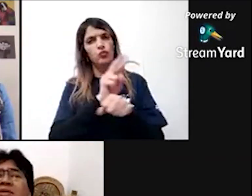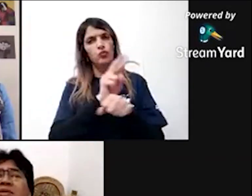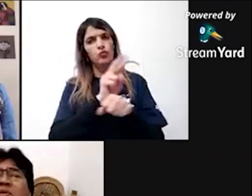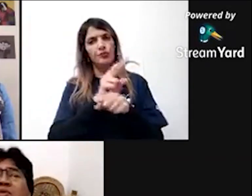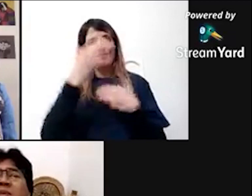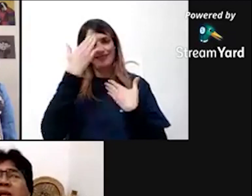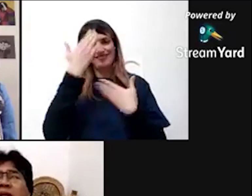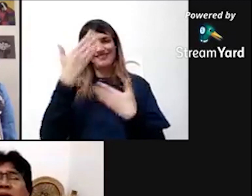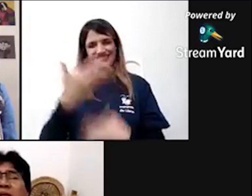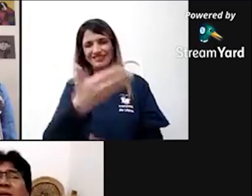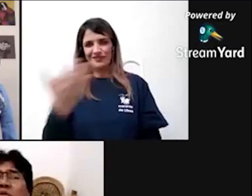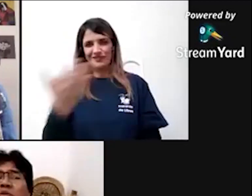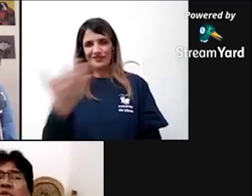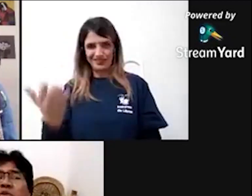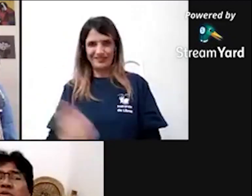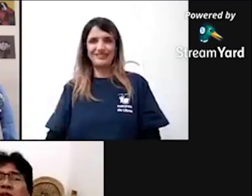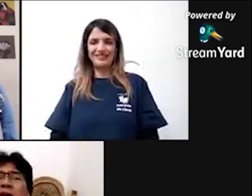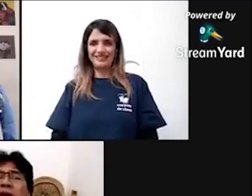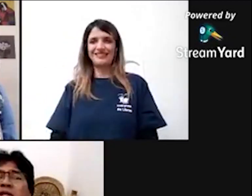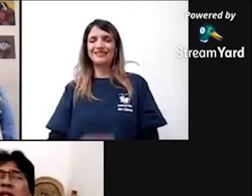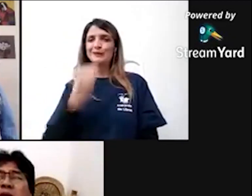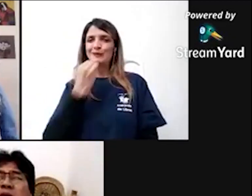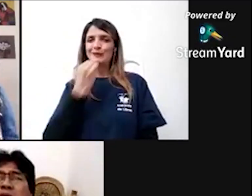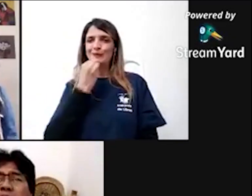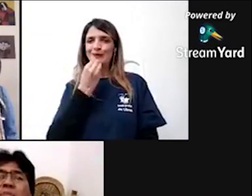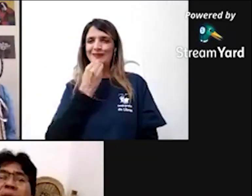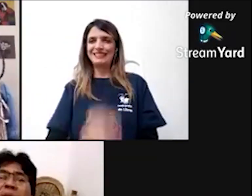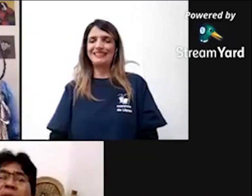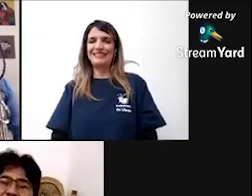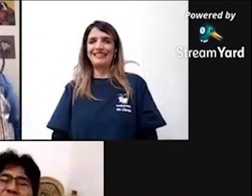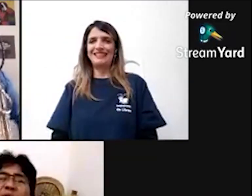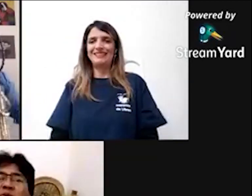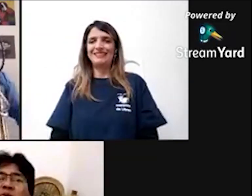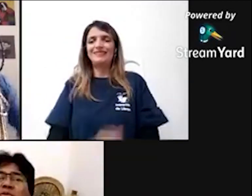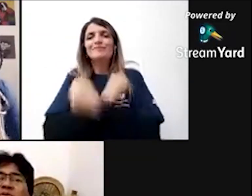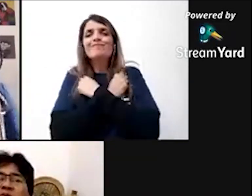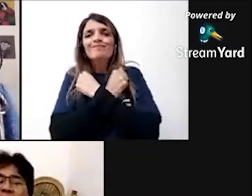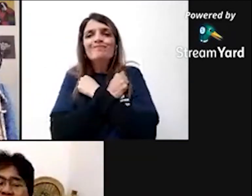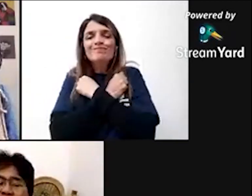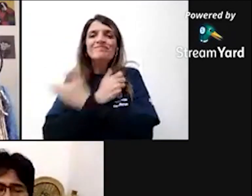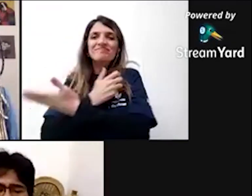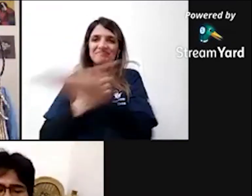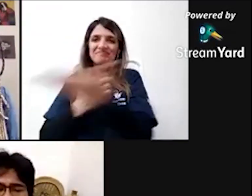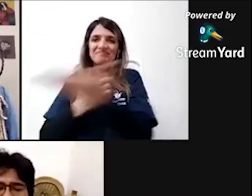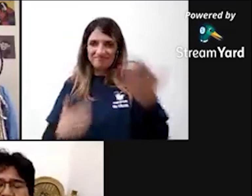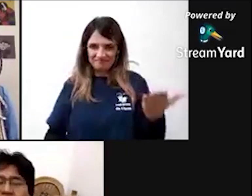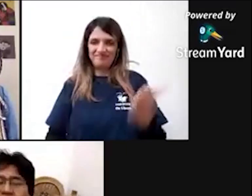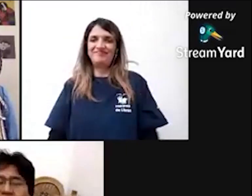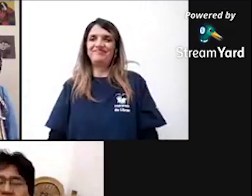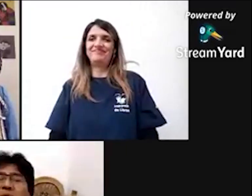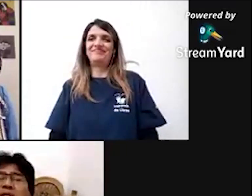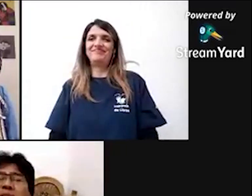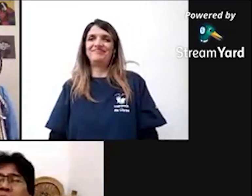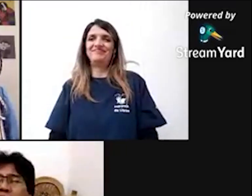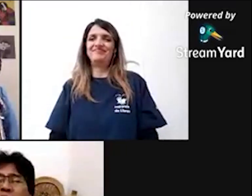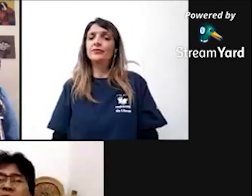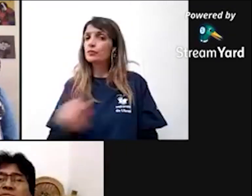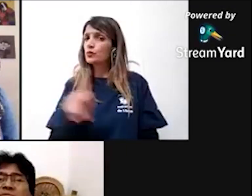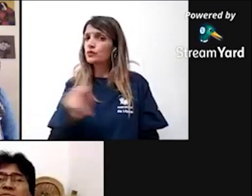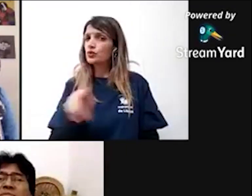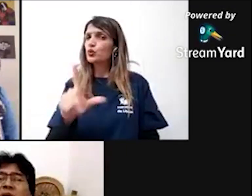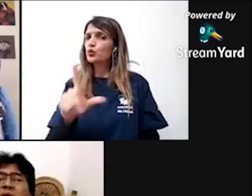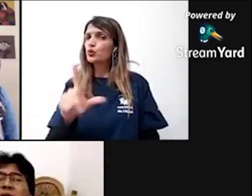agradecer a todos pela oportunidade. Um abraço para todos e o educador tem essa